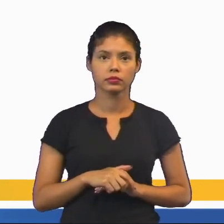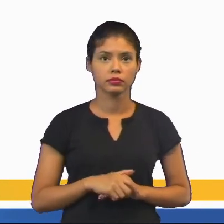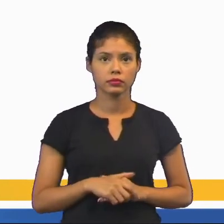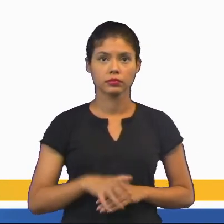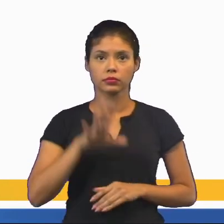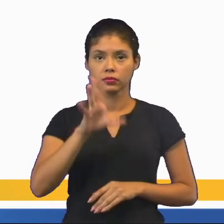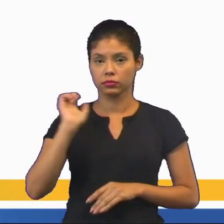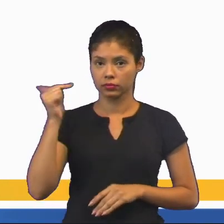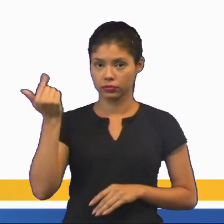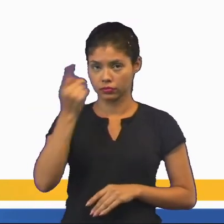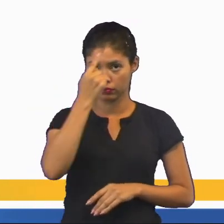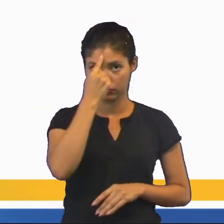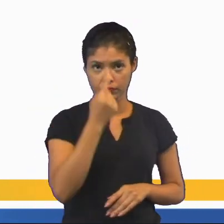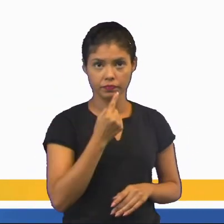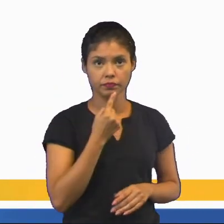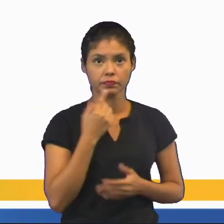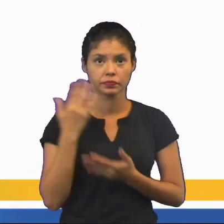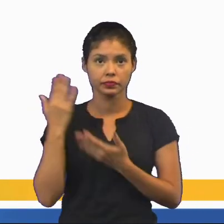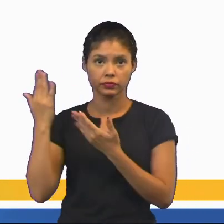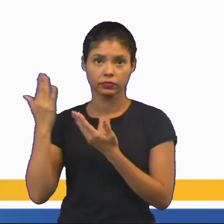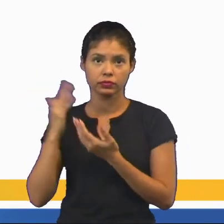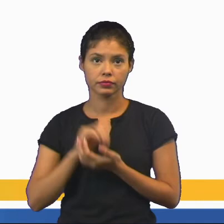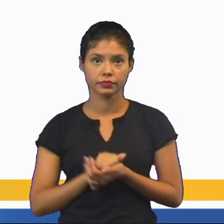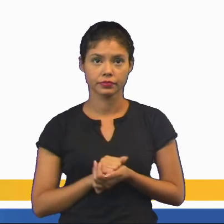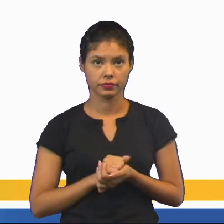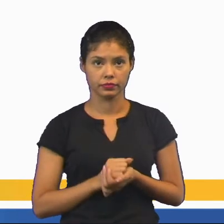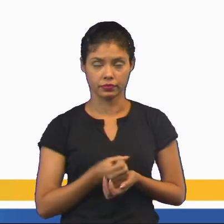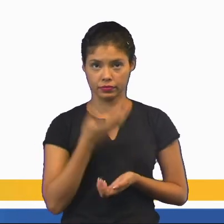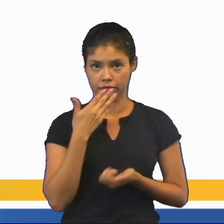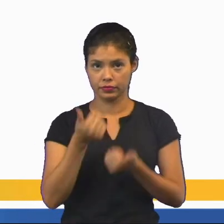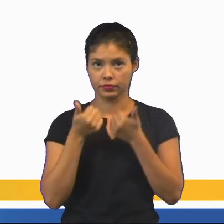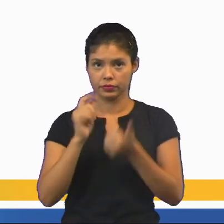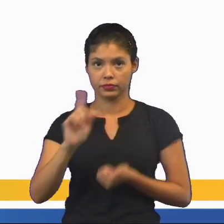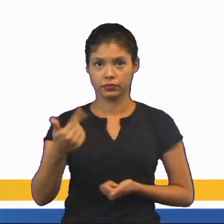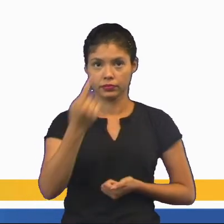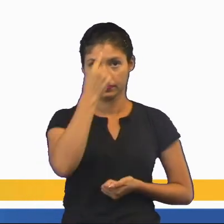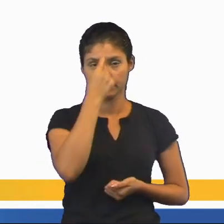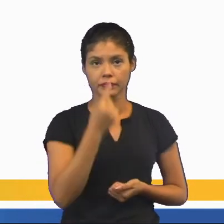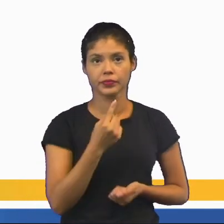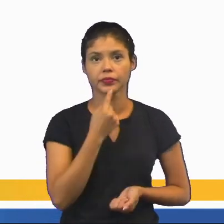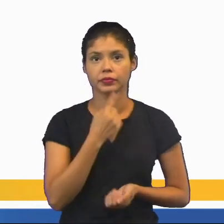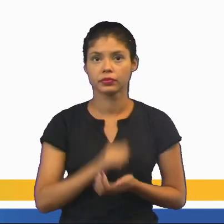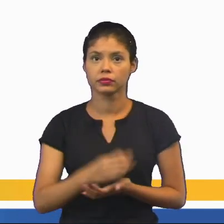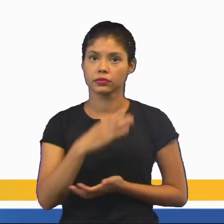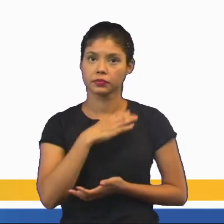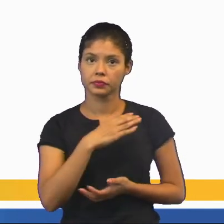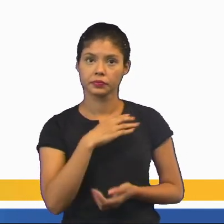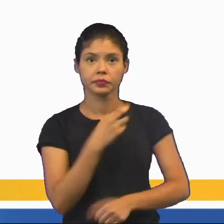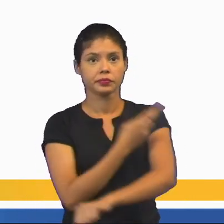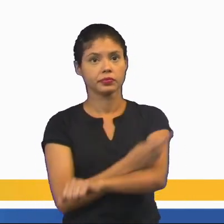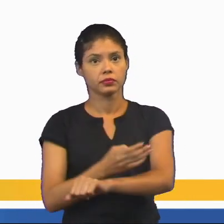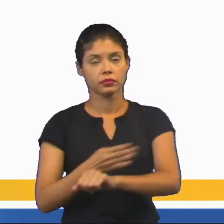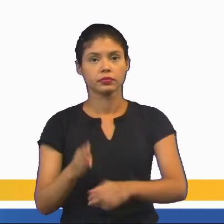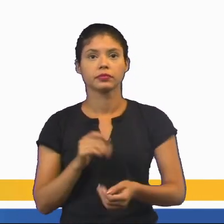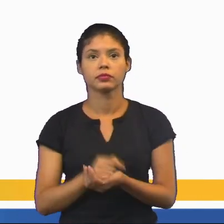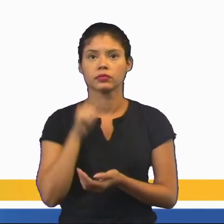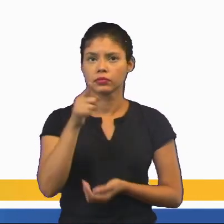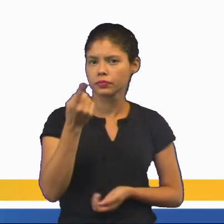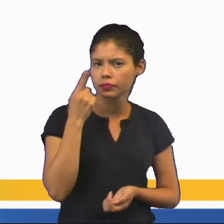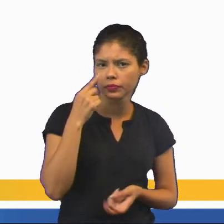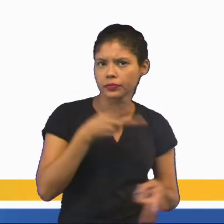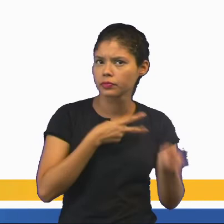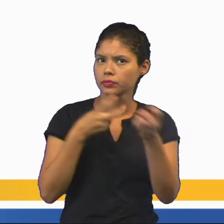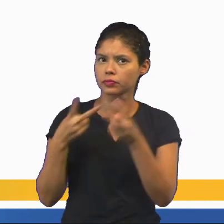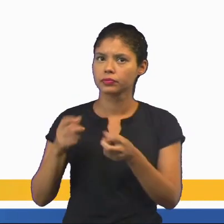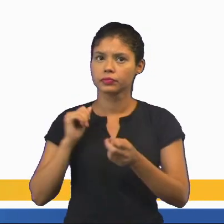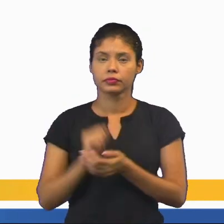E essa outra imagem, turminha? Muito bem, essa outra imagem também é da cidade de Rio Branco. E se você olhar ali